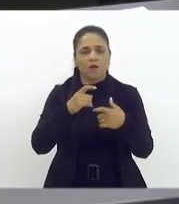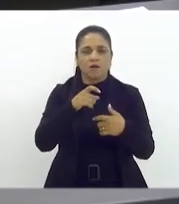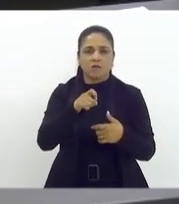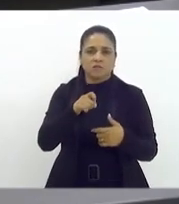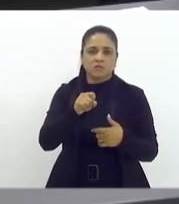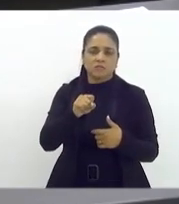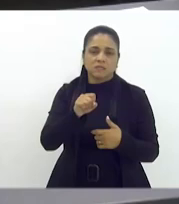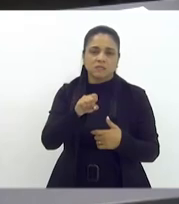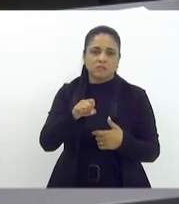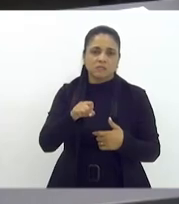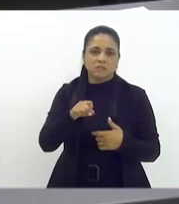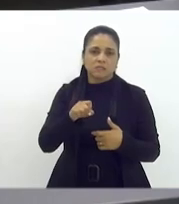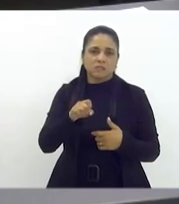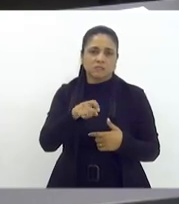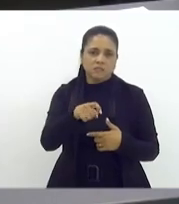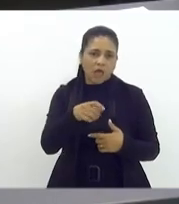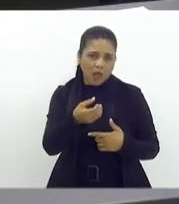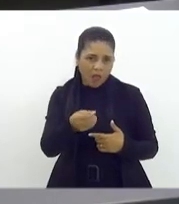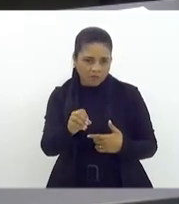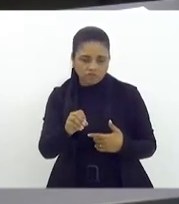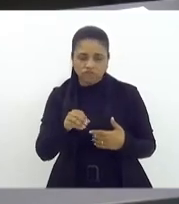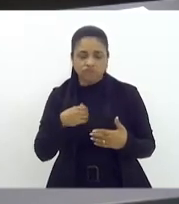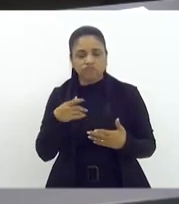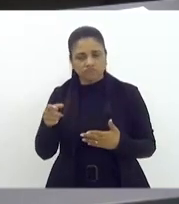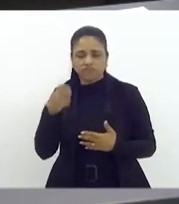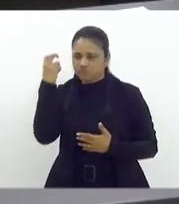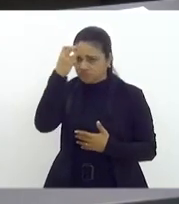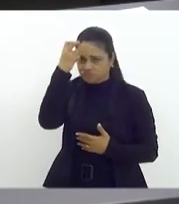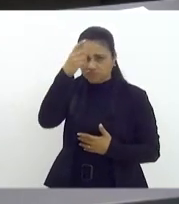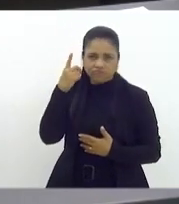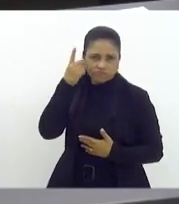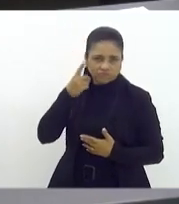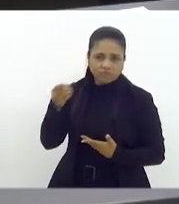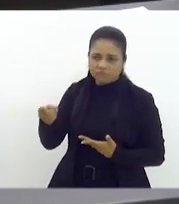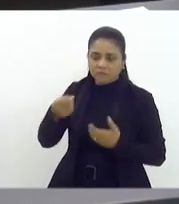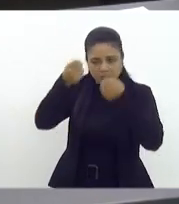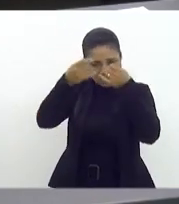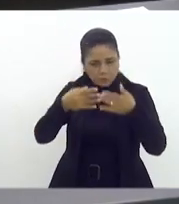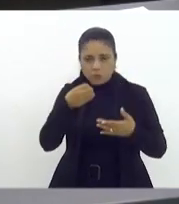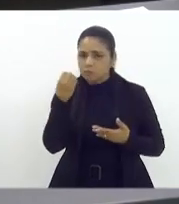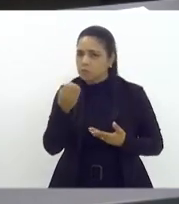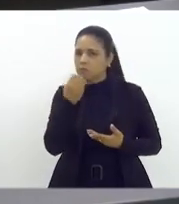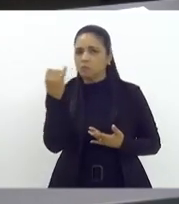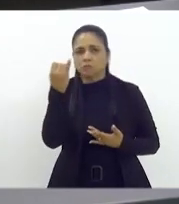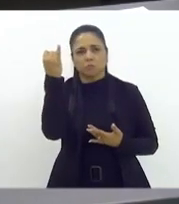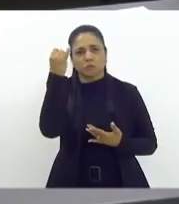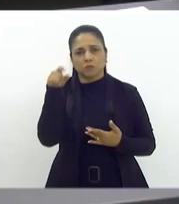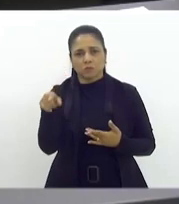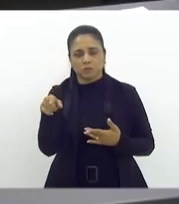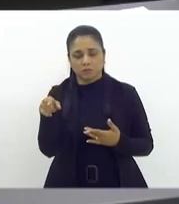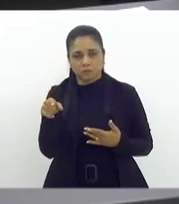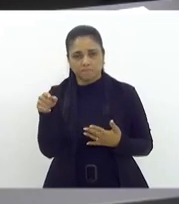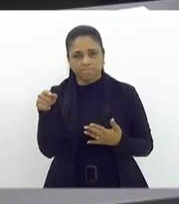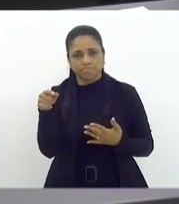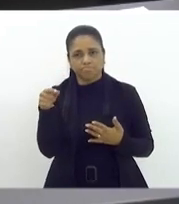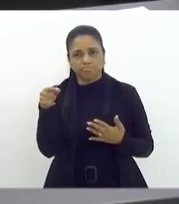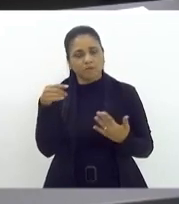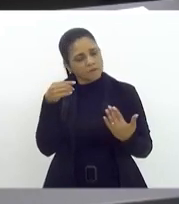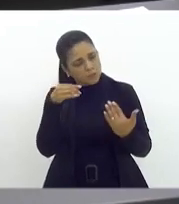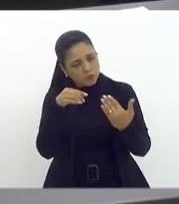é deputada Verônica falou e por isso que ia pedir uma parte deputada Verônica que a gente discorda em muitos pontos em muitos momentos